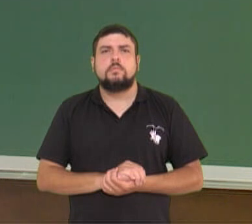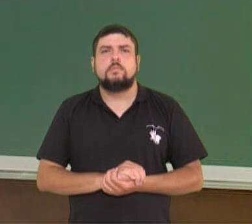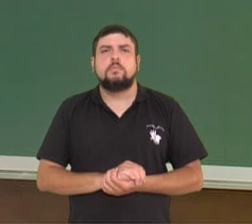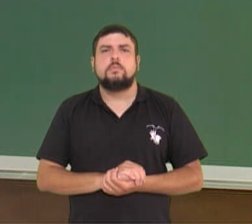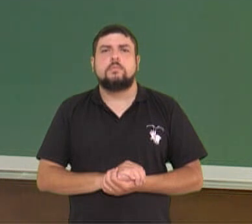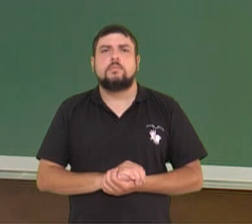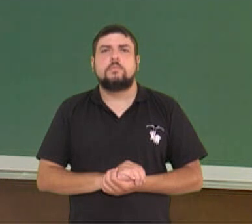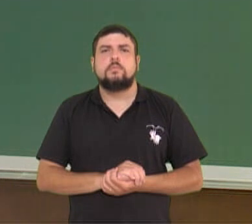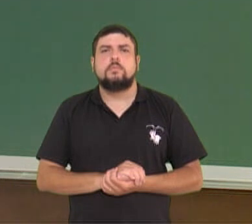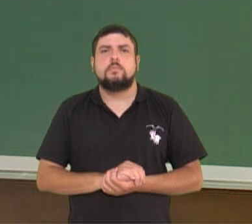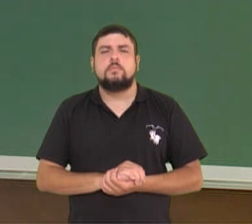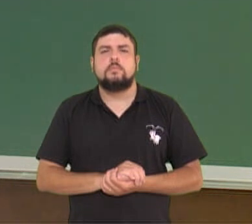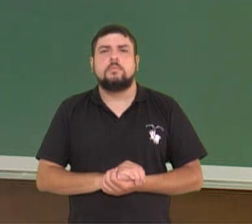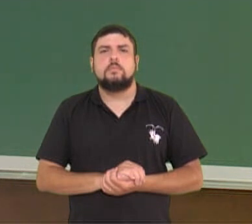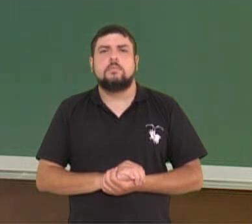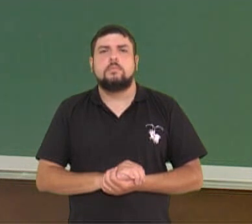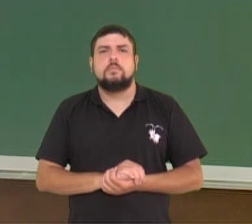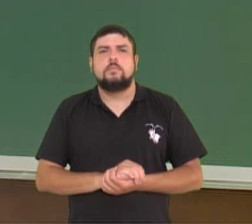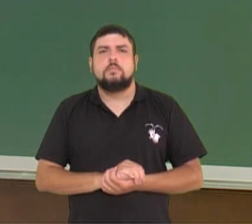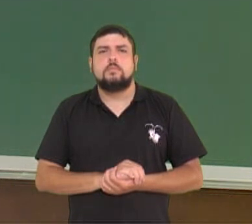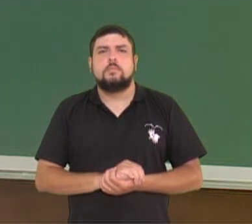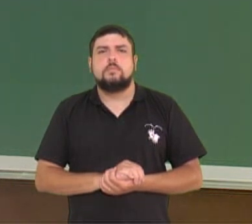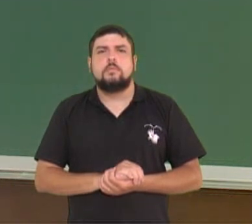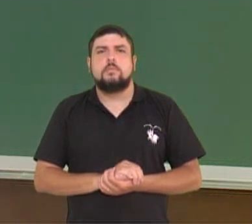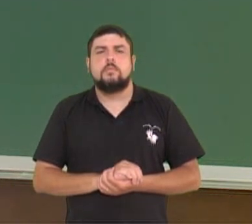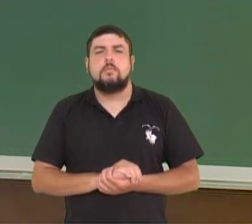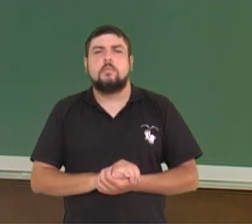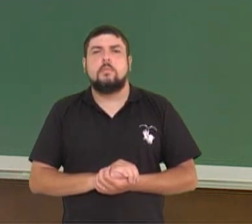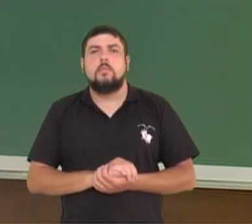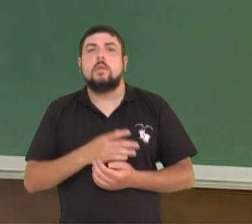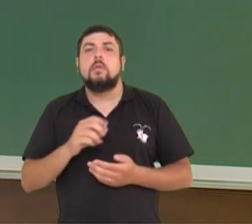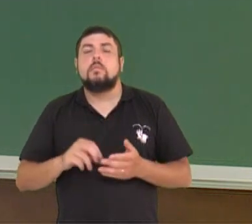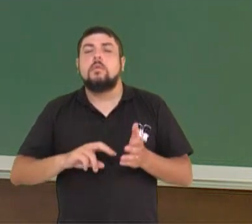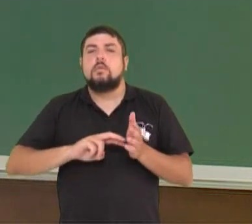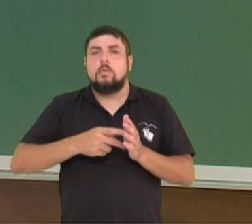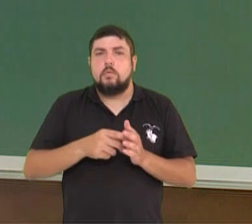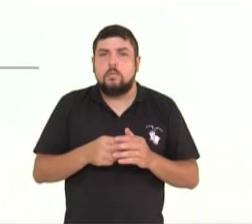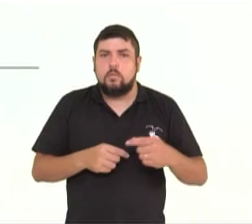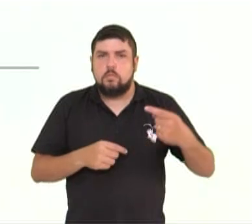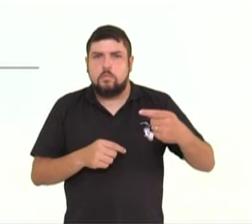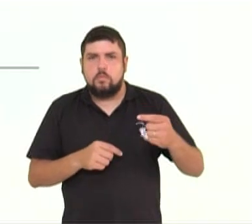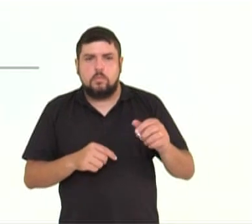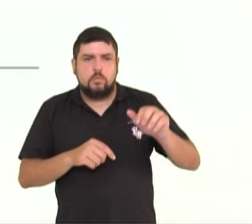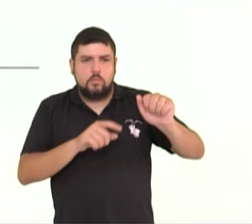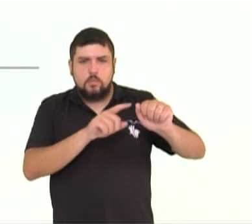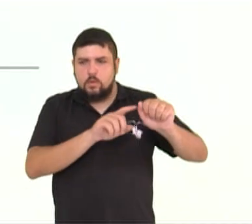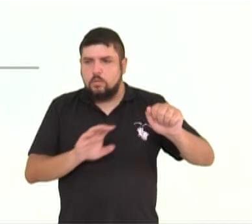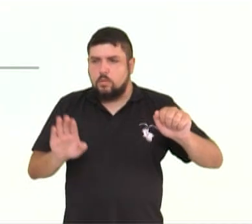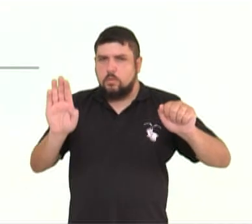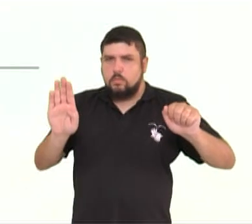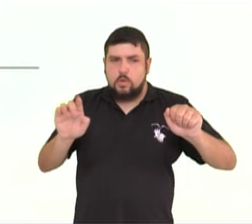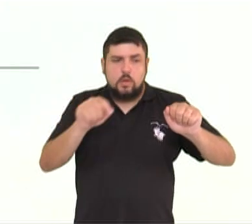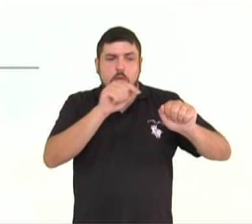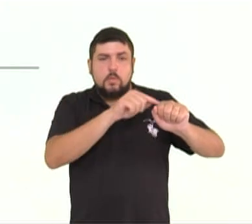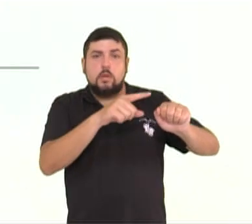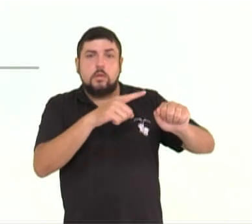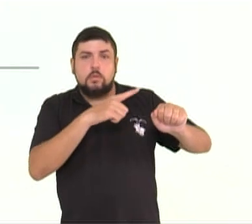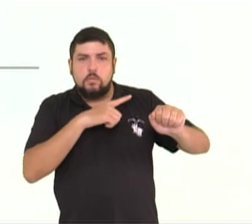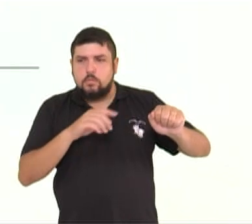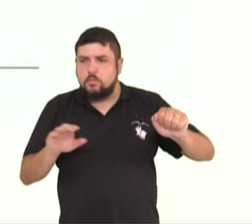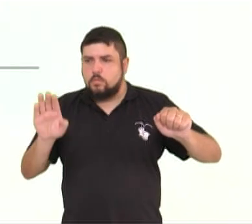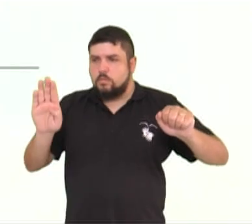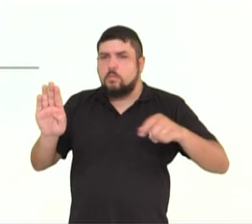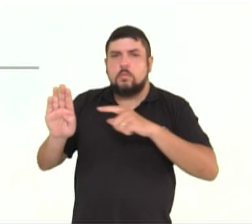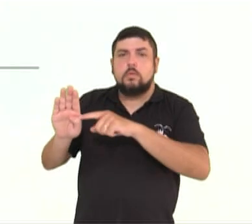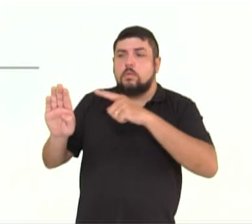a A e menor ou igual a B. Quer dizer que inclui os extremos, tanto A quanto B. O intervalo pode ser aberto,